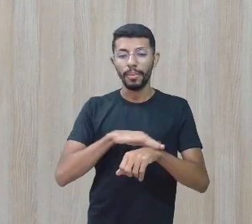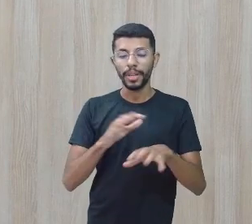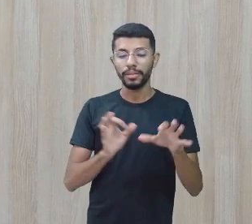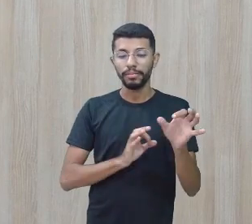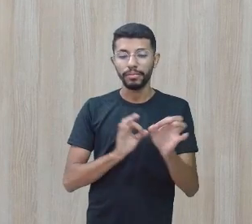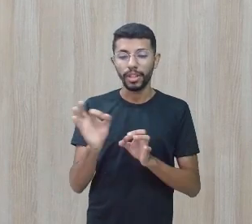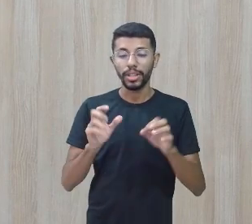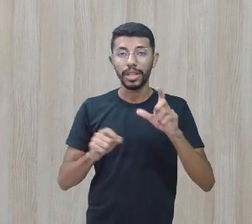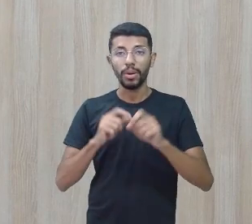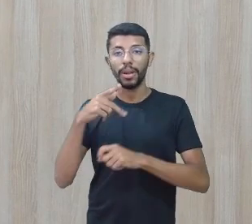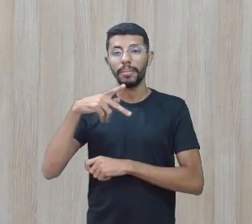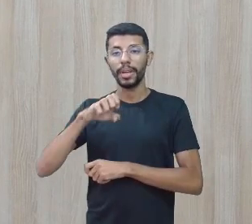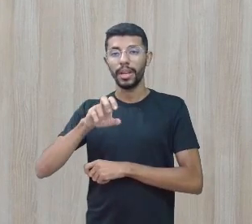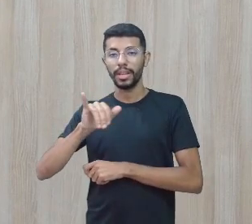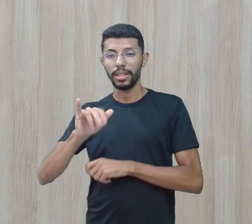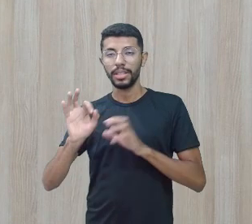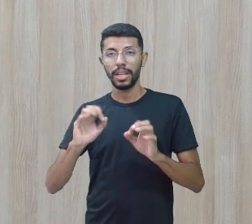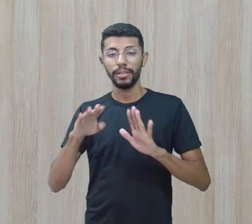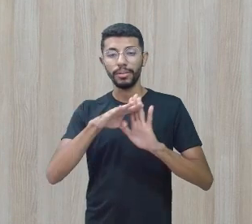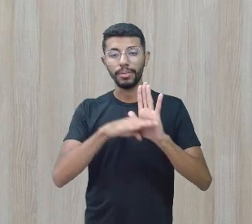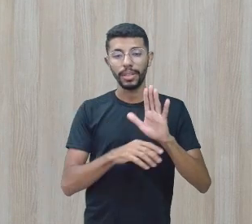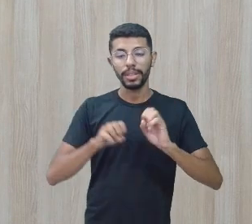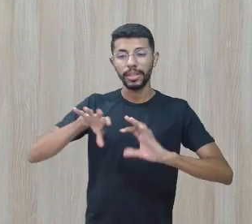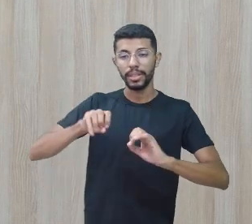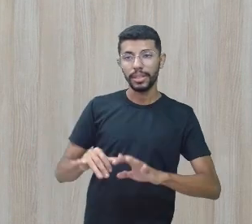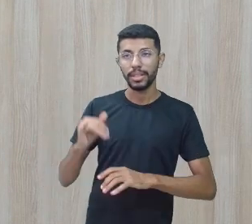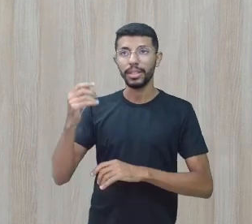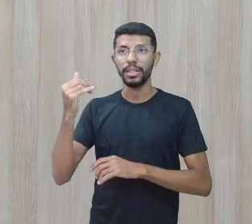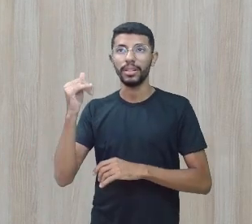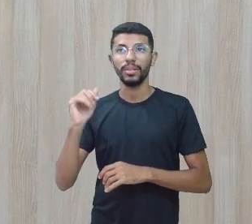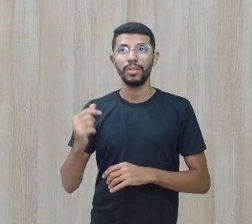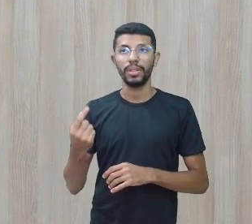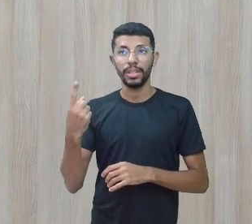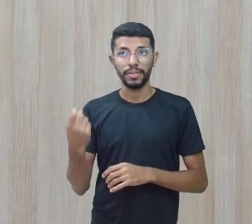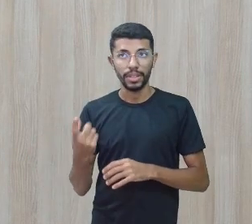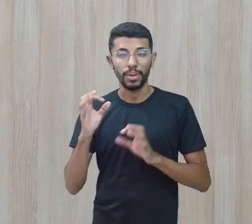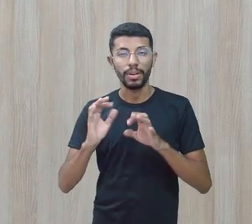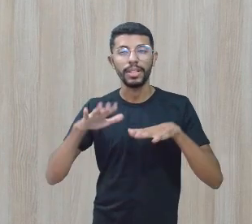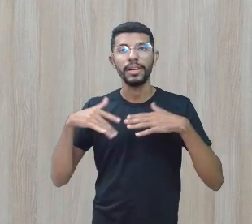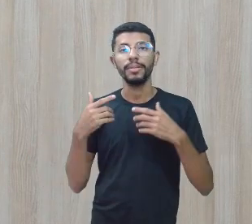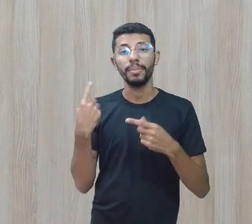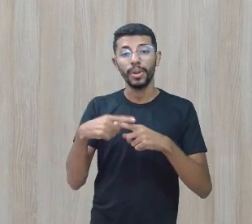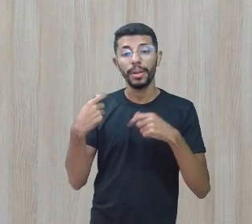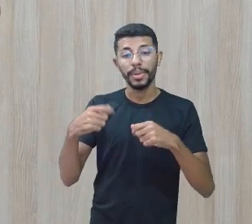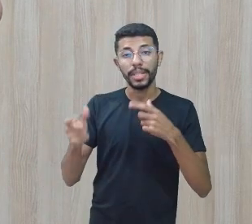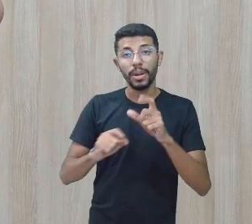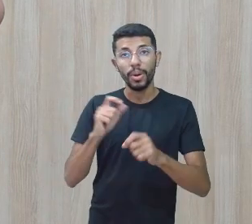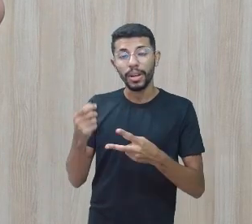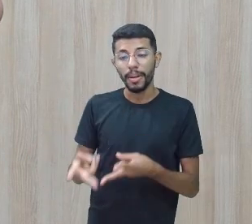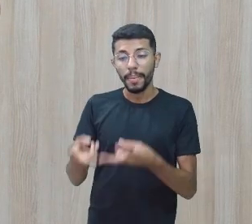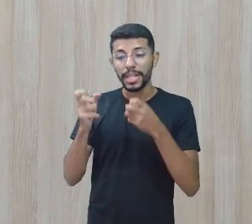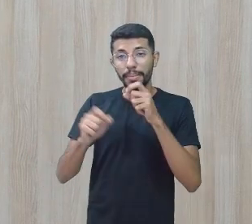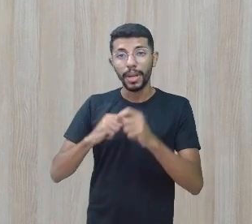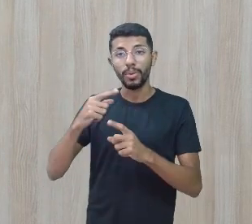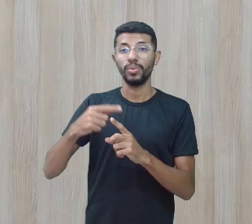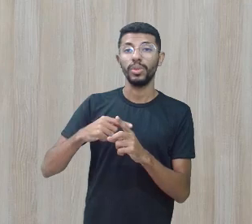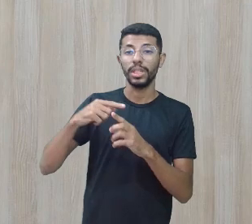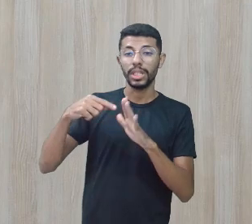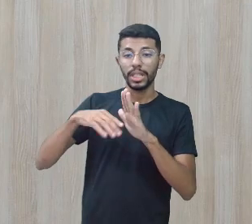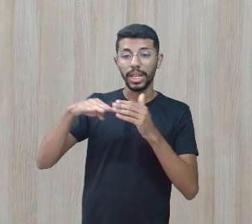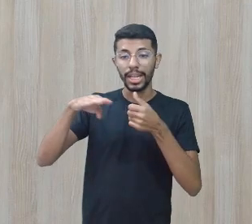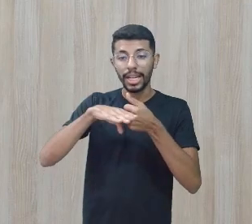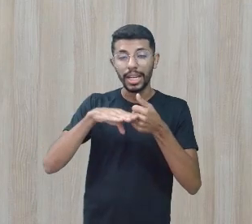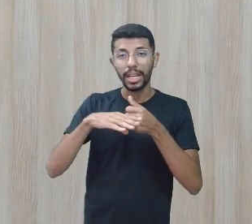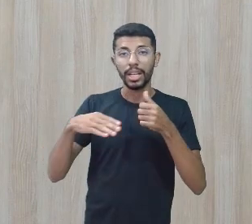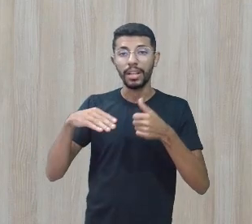individualizado, o que ele precisa observar, qual é o nível de Libras desse estudante, qual é o nível de compreensão do